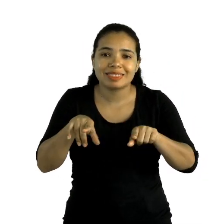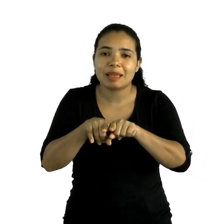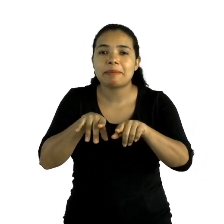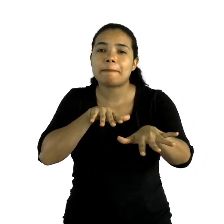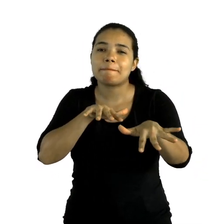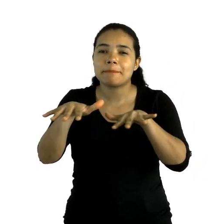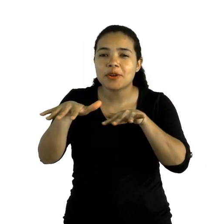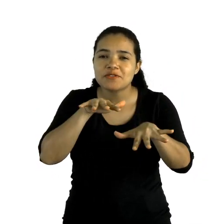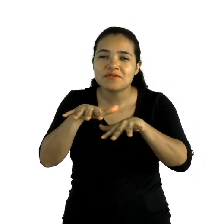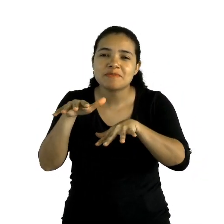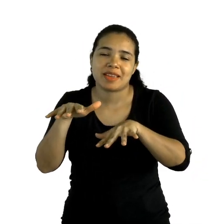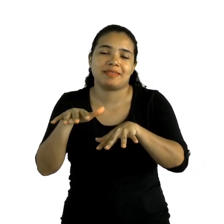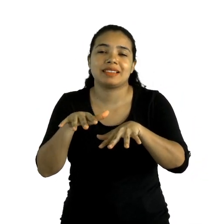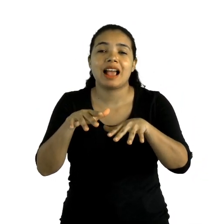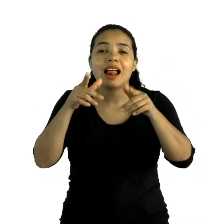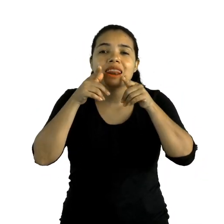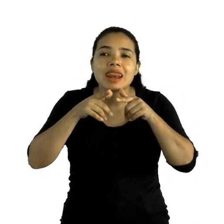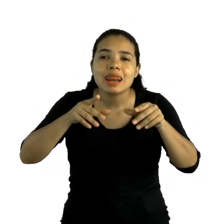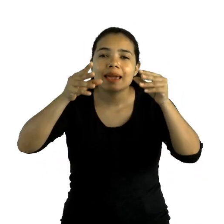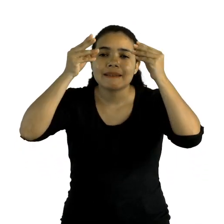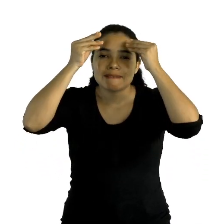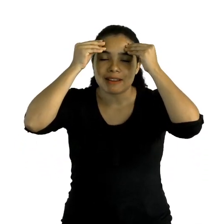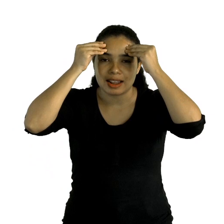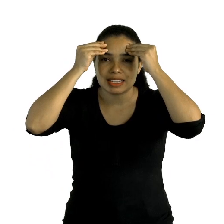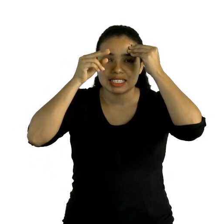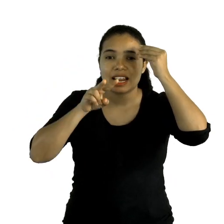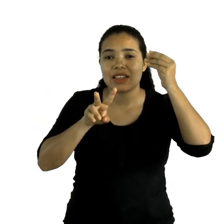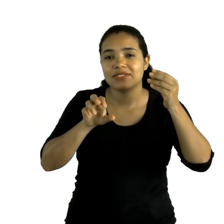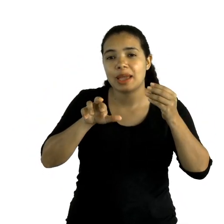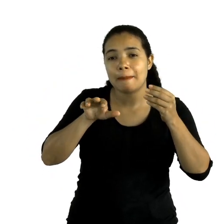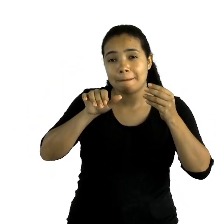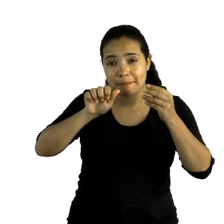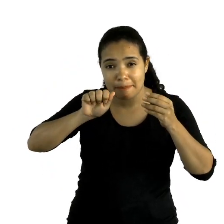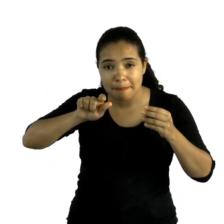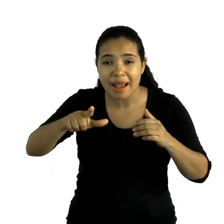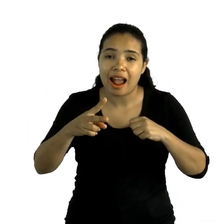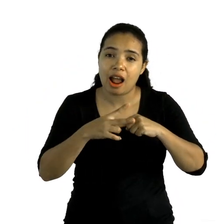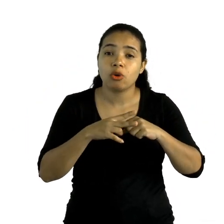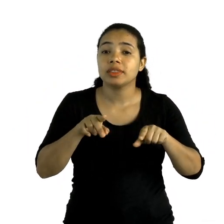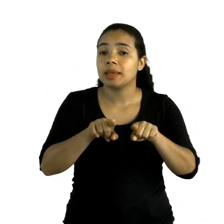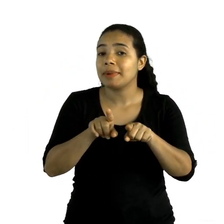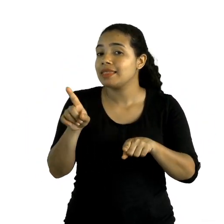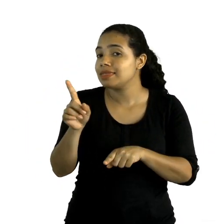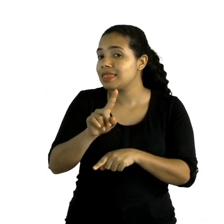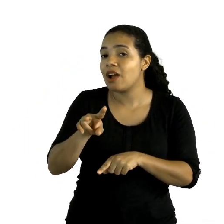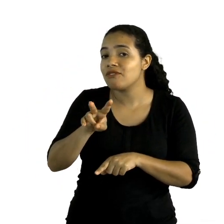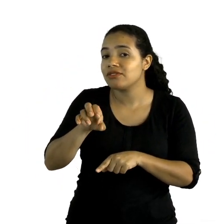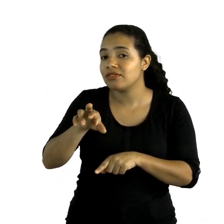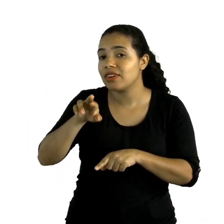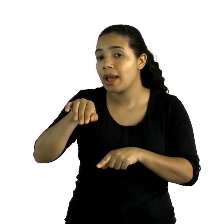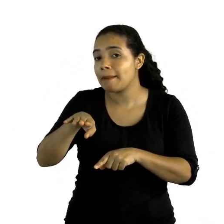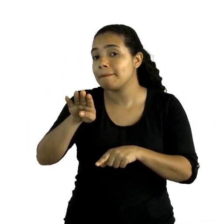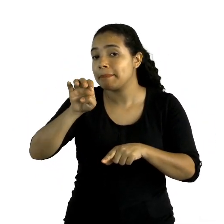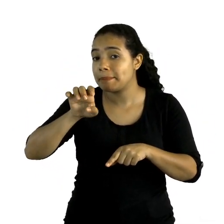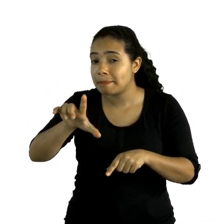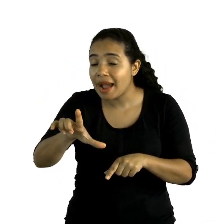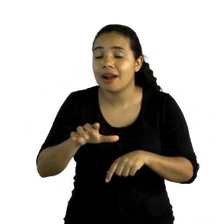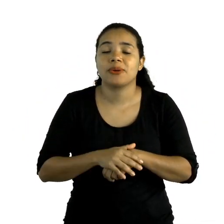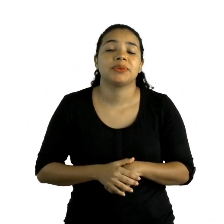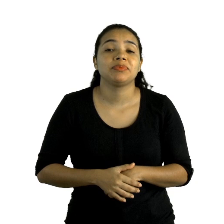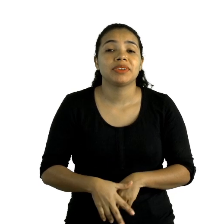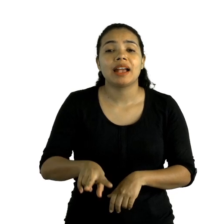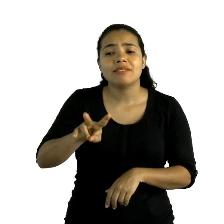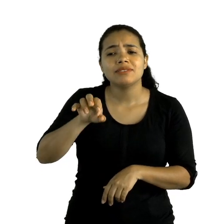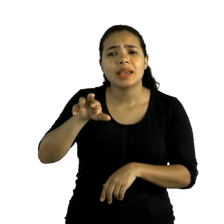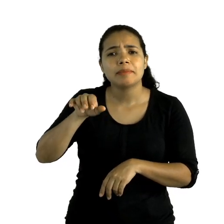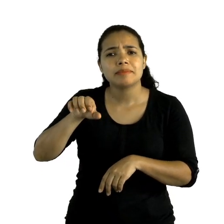movimento. Apresenta uma linguagem verbal e não verbal. O que seria uma linguagem verbal? São as palavras